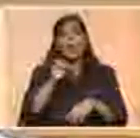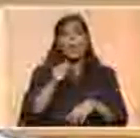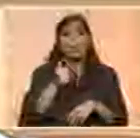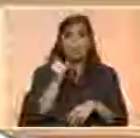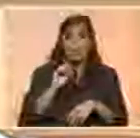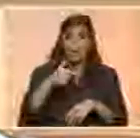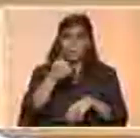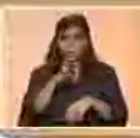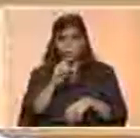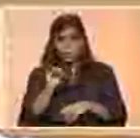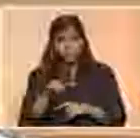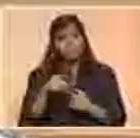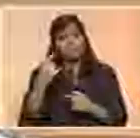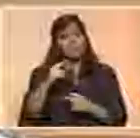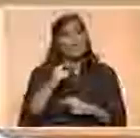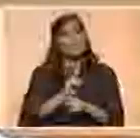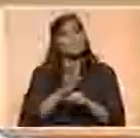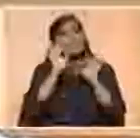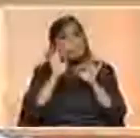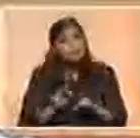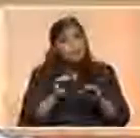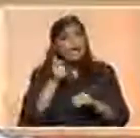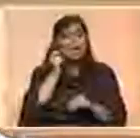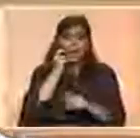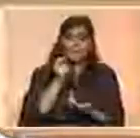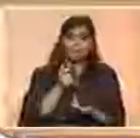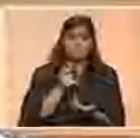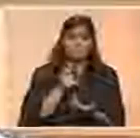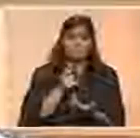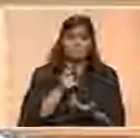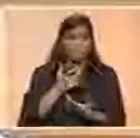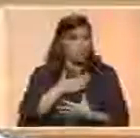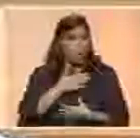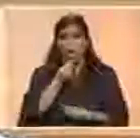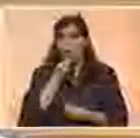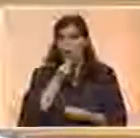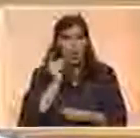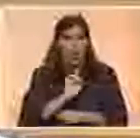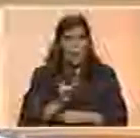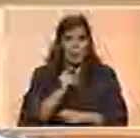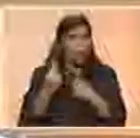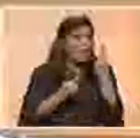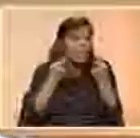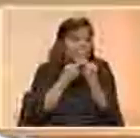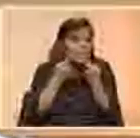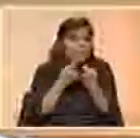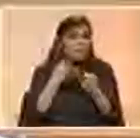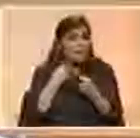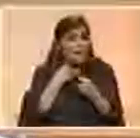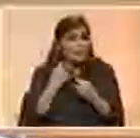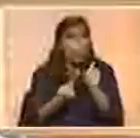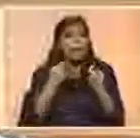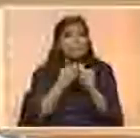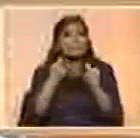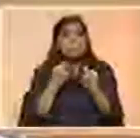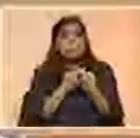os vegetarianos, os vegan, que são efetivamente aqueles que fazem uma recusa de qualquer tipo de carne e qualquer tipo de produto